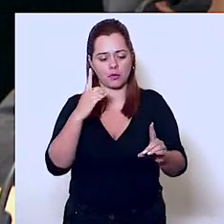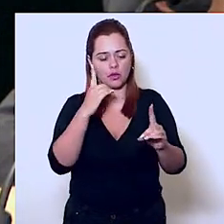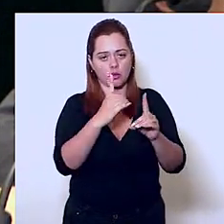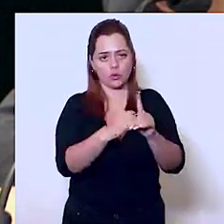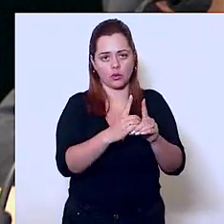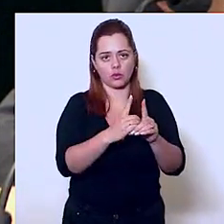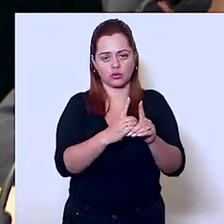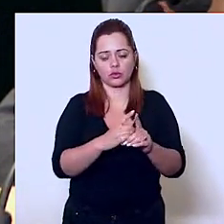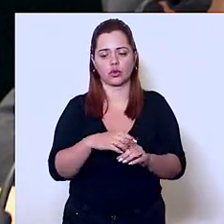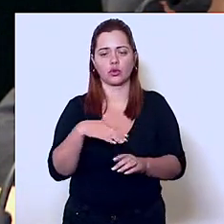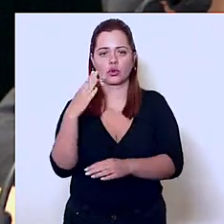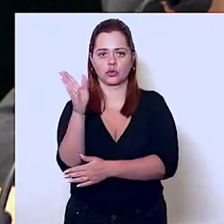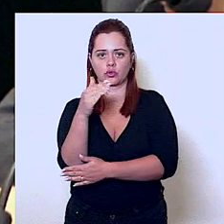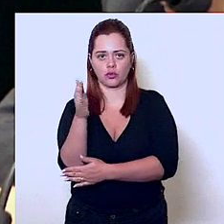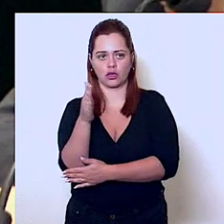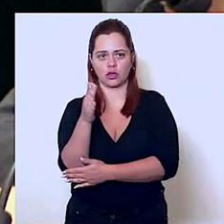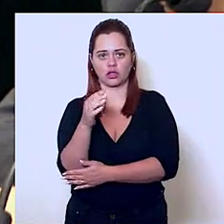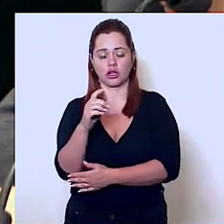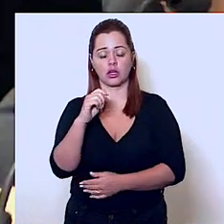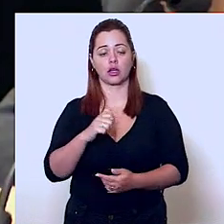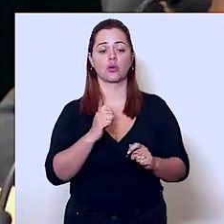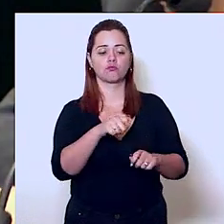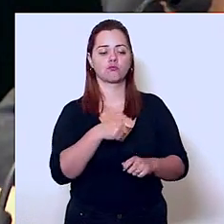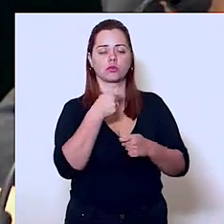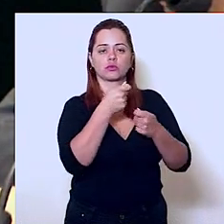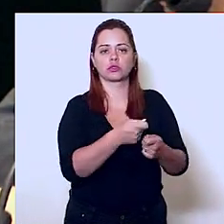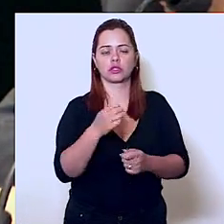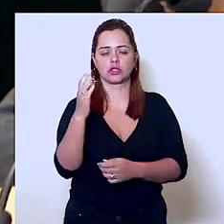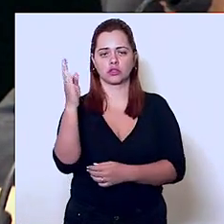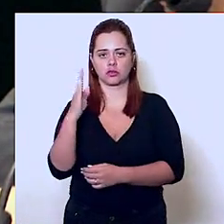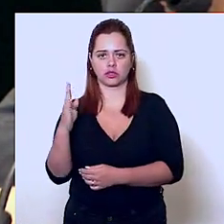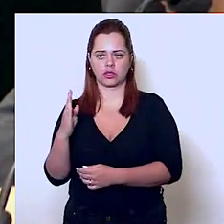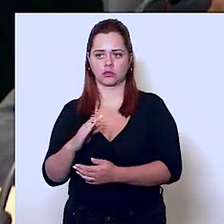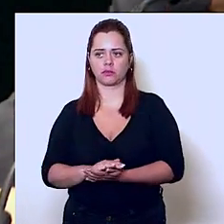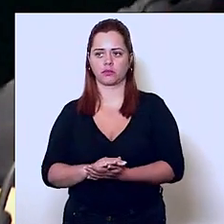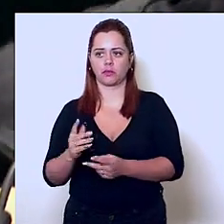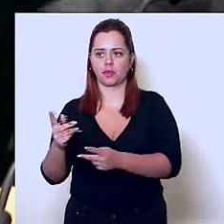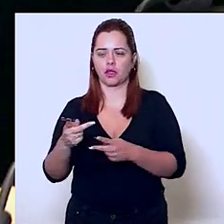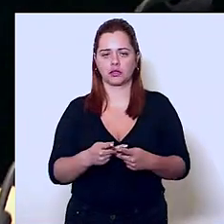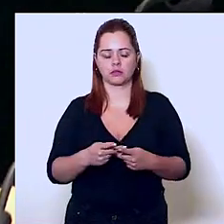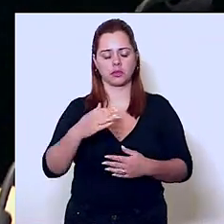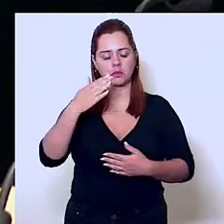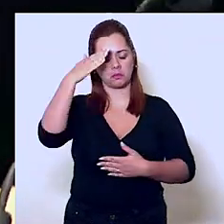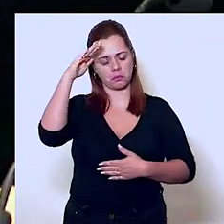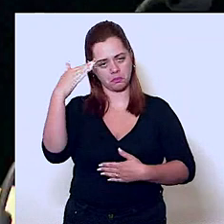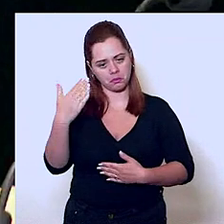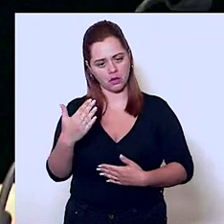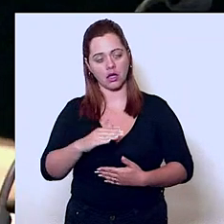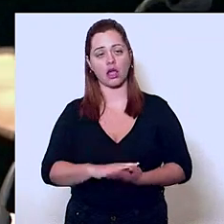de uma autoridade brasileira com Arafat. Nos recebeu de maneira muito cordial, uma conversa, assim, numa